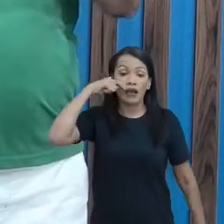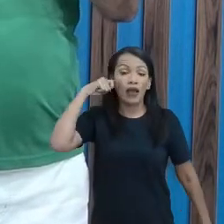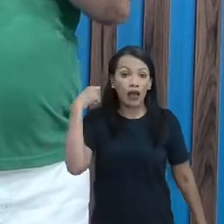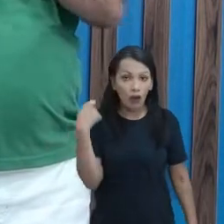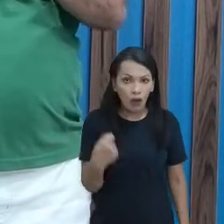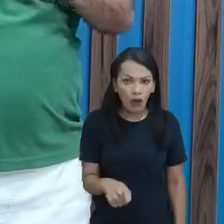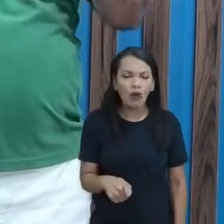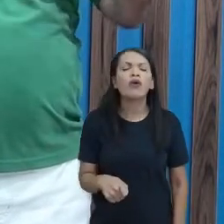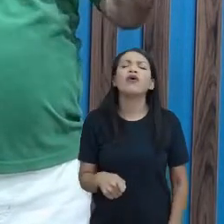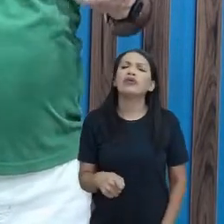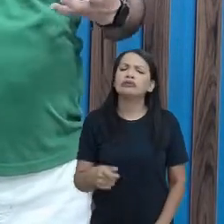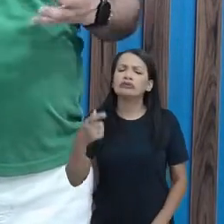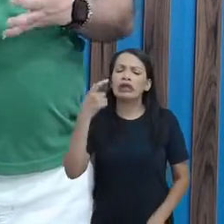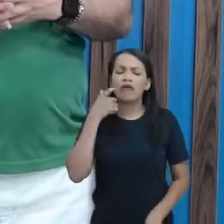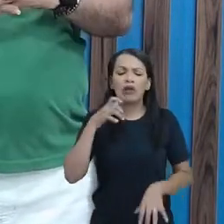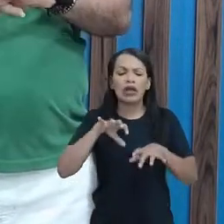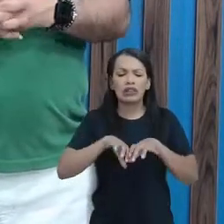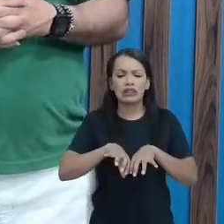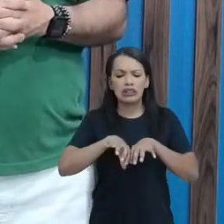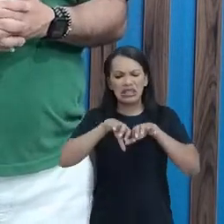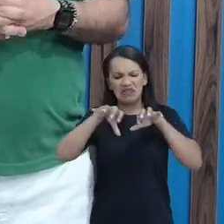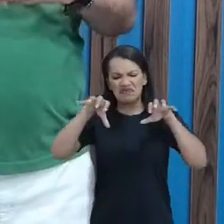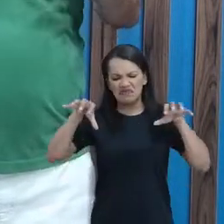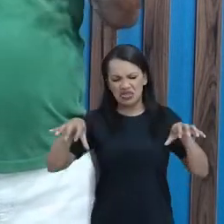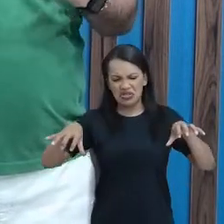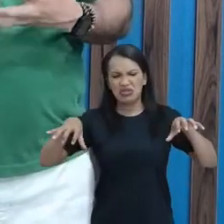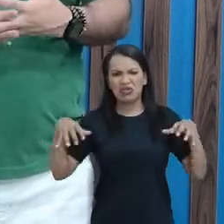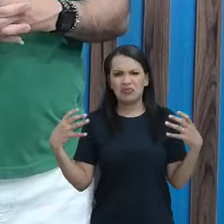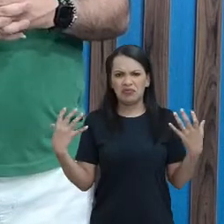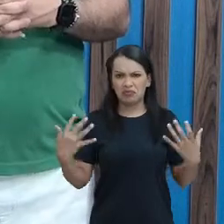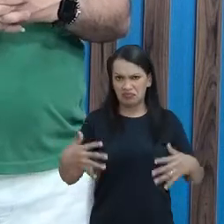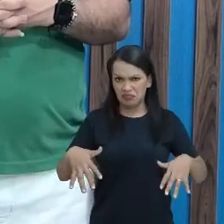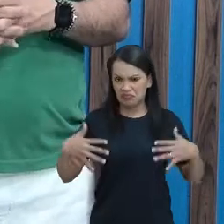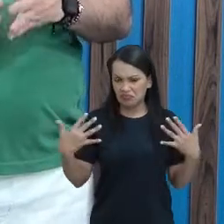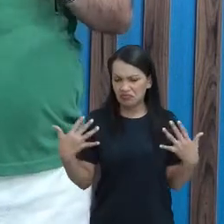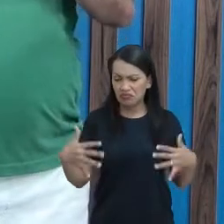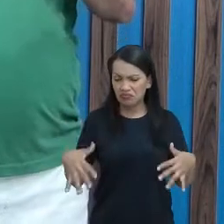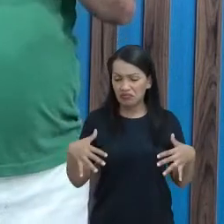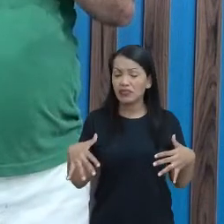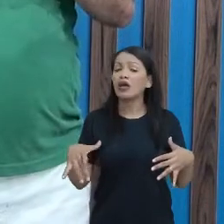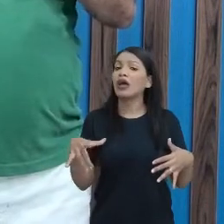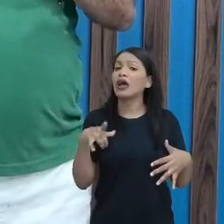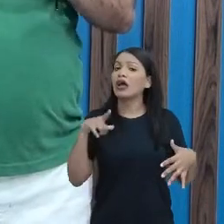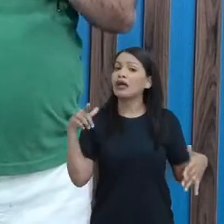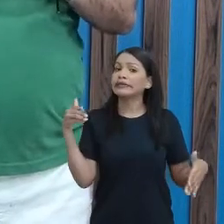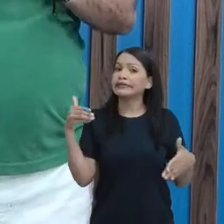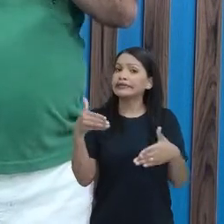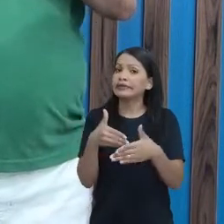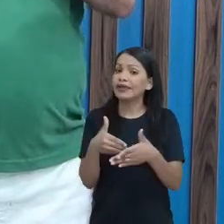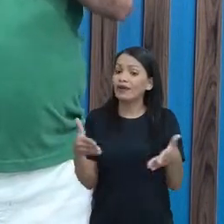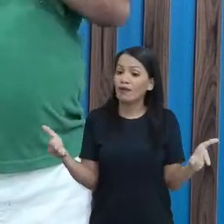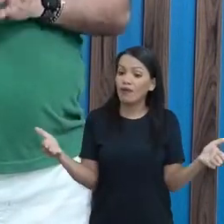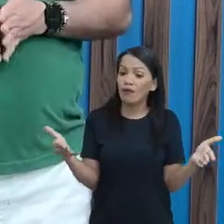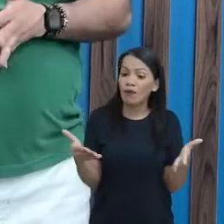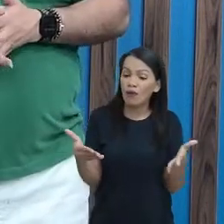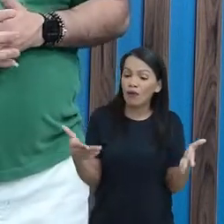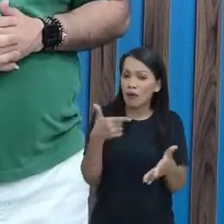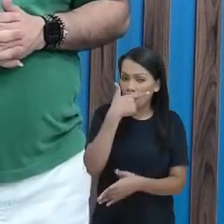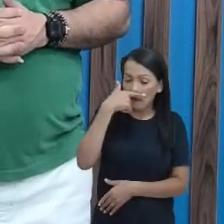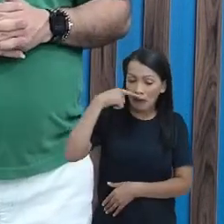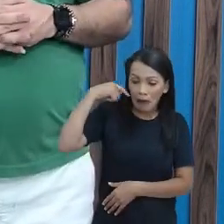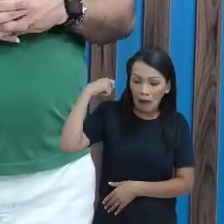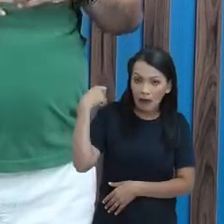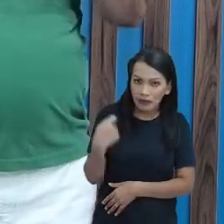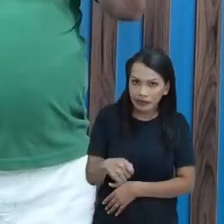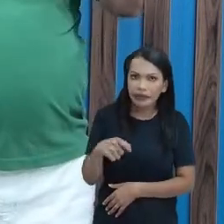resultante aí dessa divisão, né, da União Soviética, desagregação do bloco soviético, até hoje a Rússia ela tem